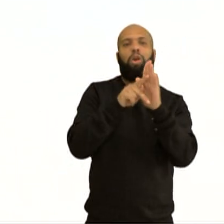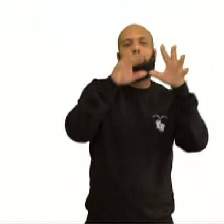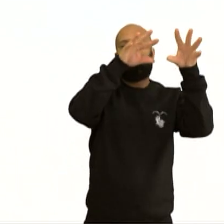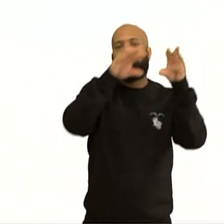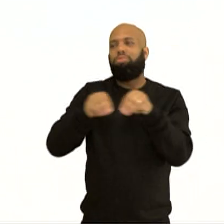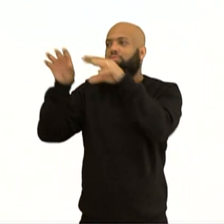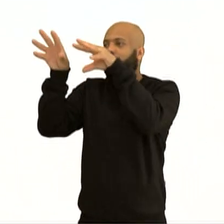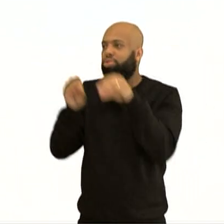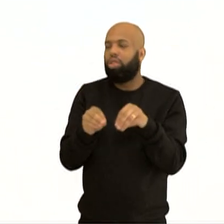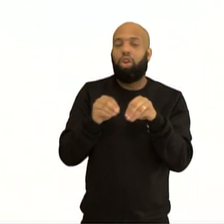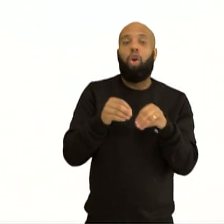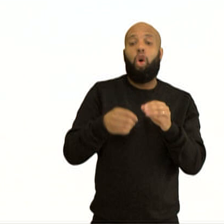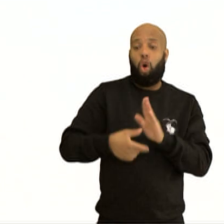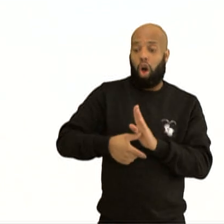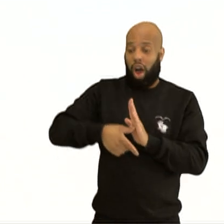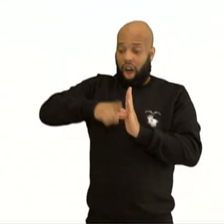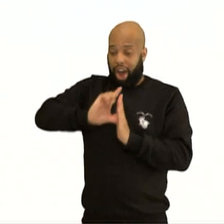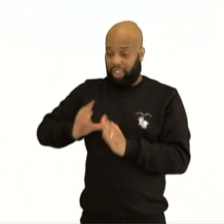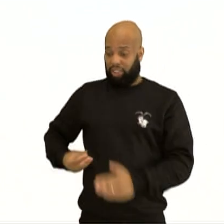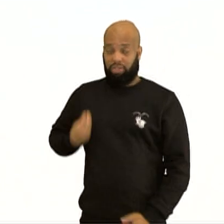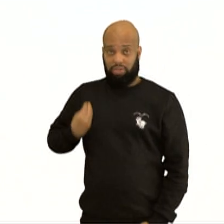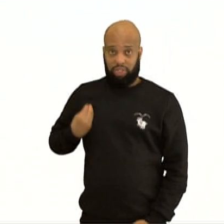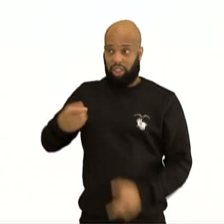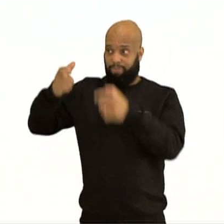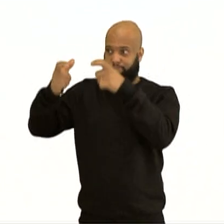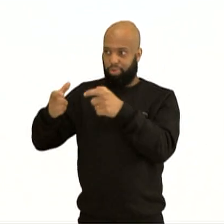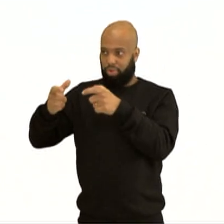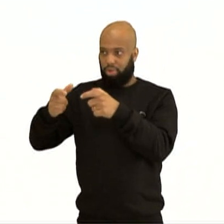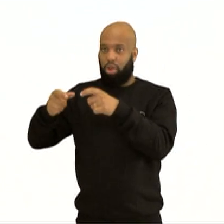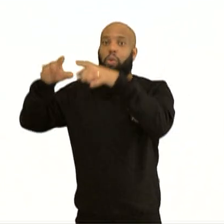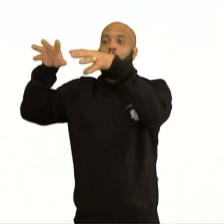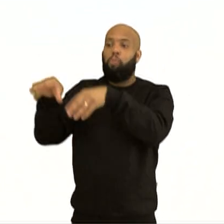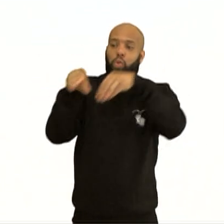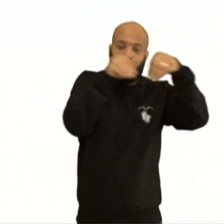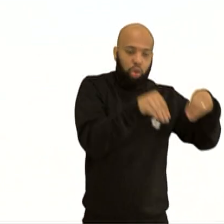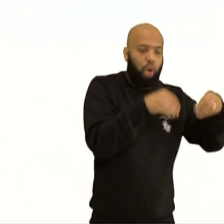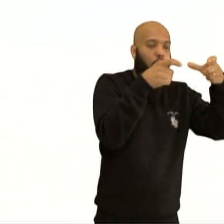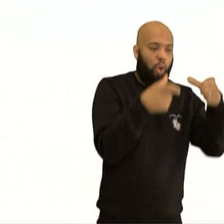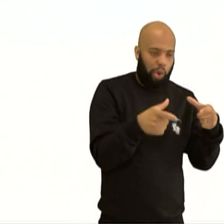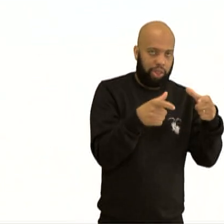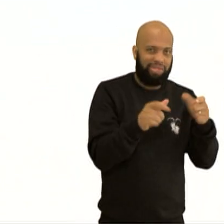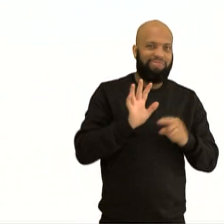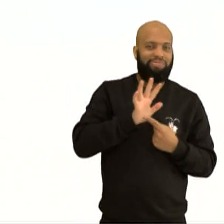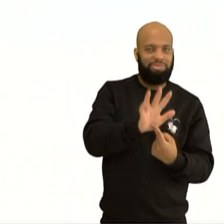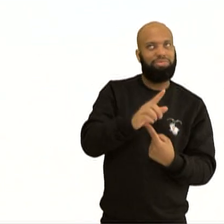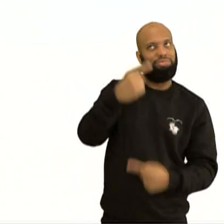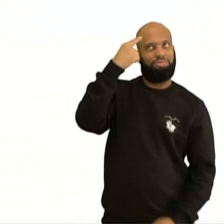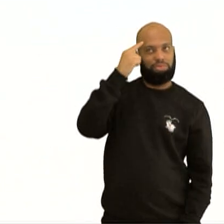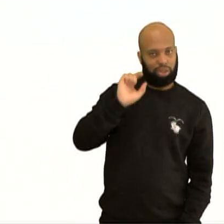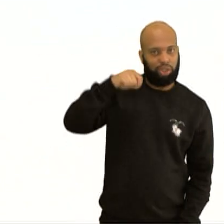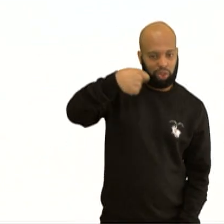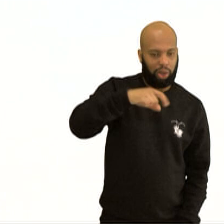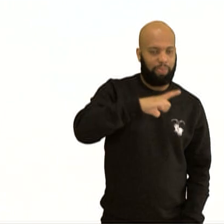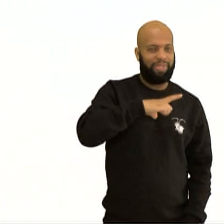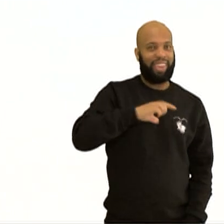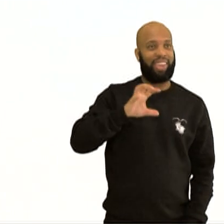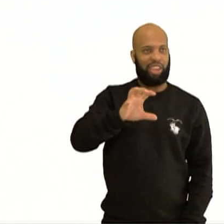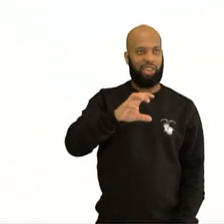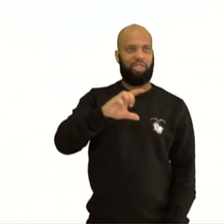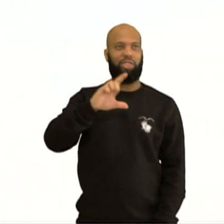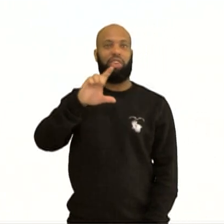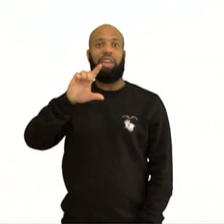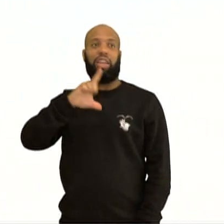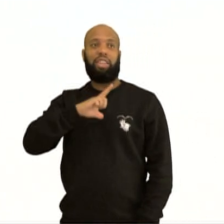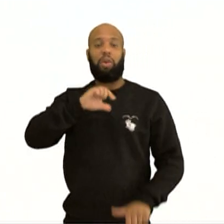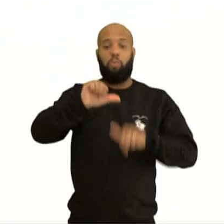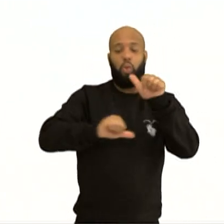De onde as pessoas saíram e para onde elas foram, para trazer a ideia da migração interregional, aquela